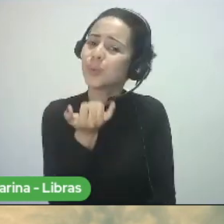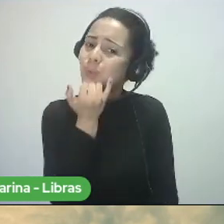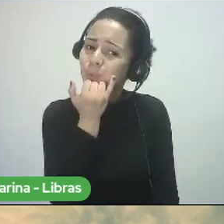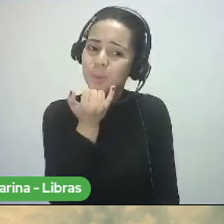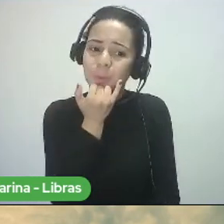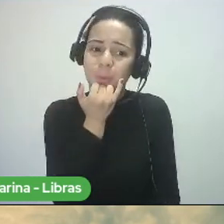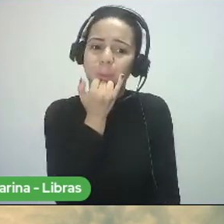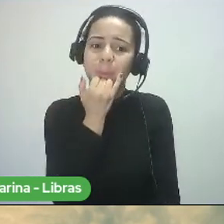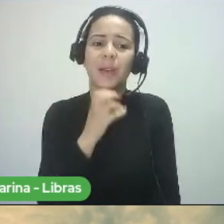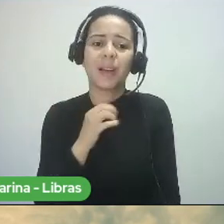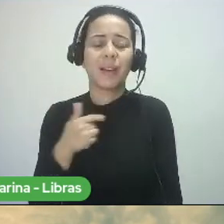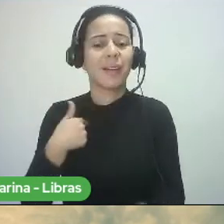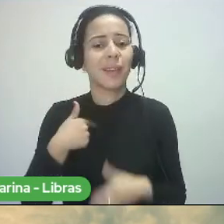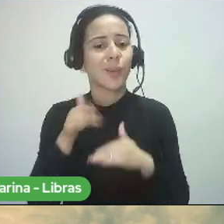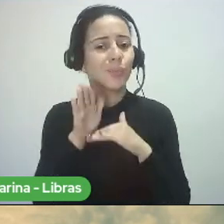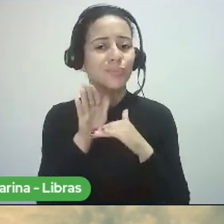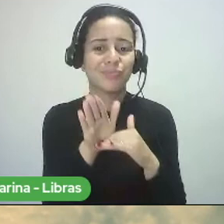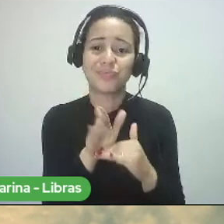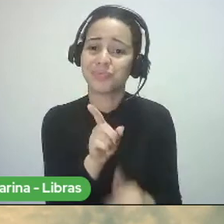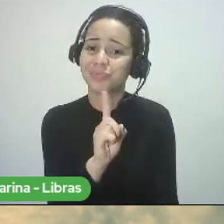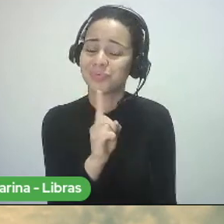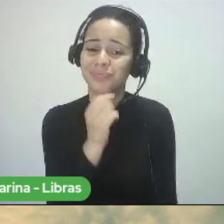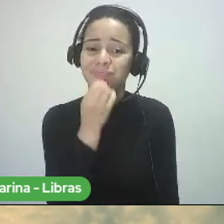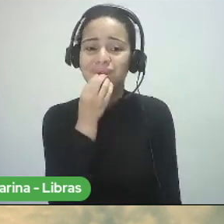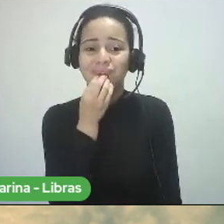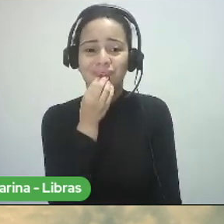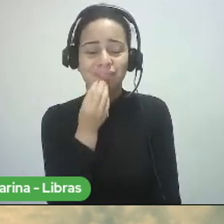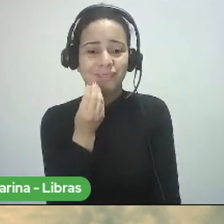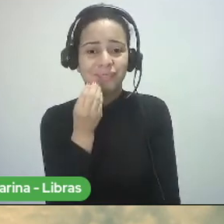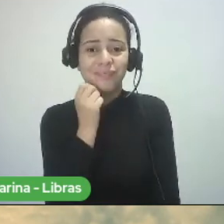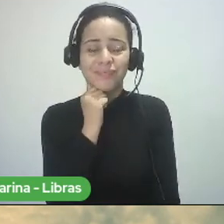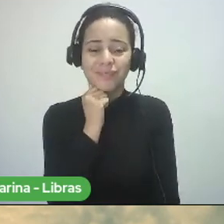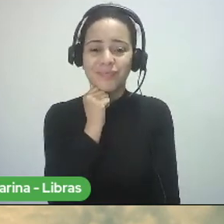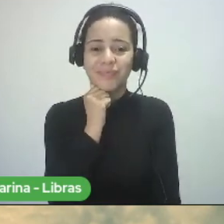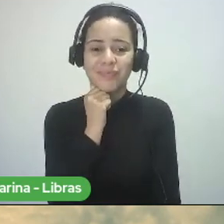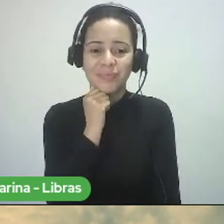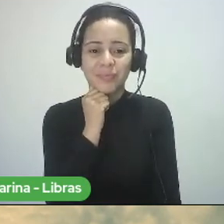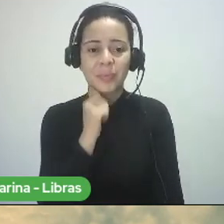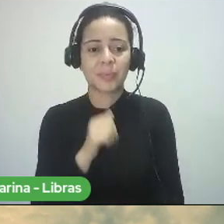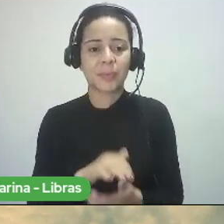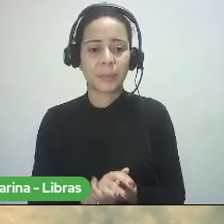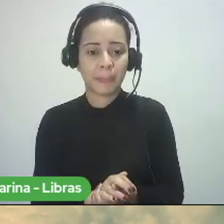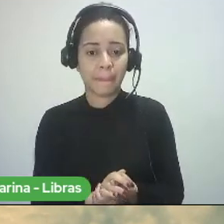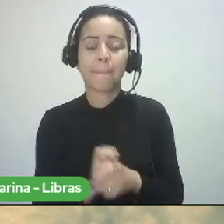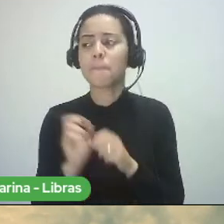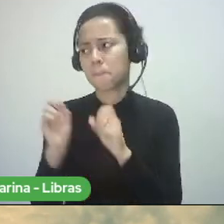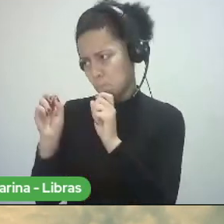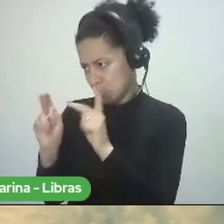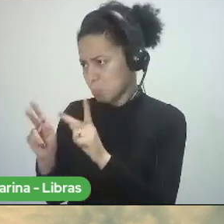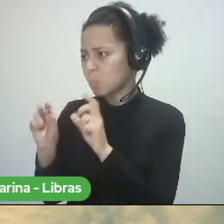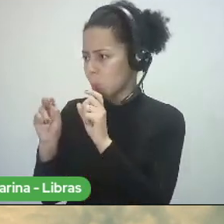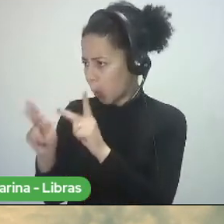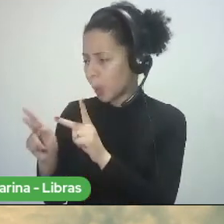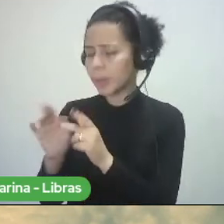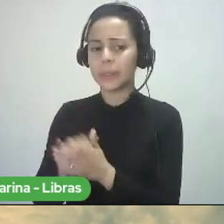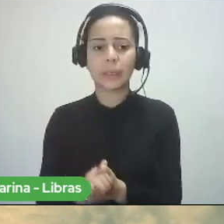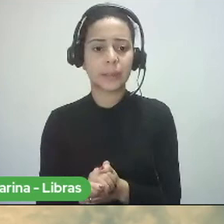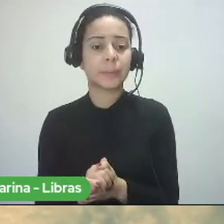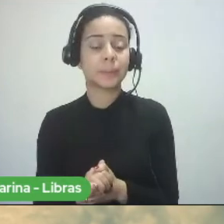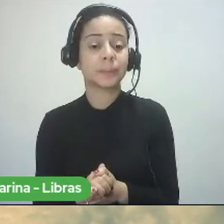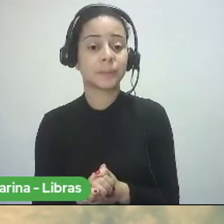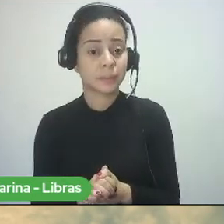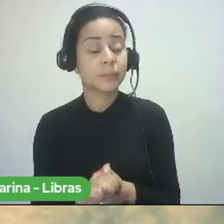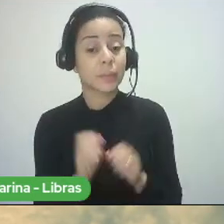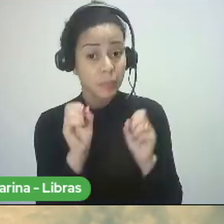quiser um pouquinho sobre as tretas... Então a gente trouxe aí 4 pontos de possíveis